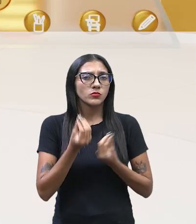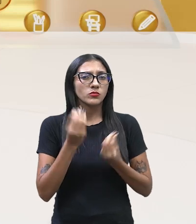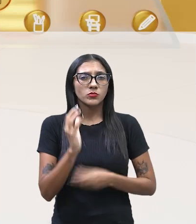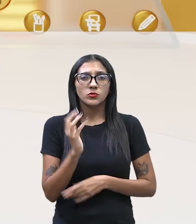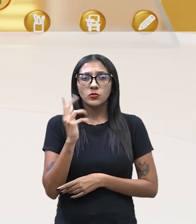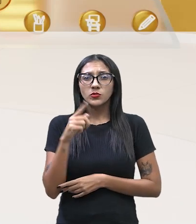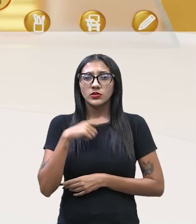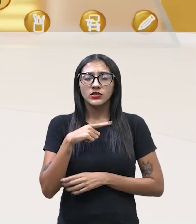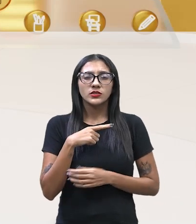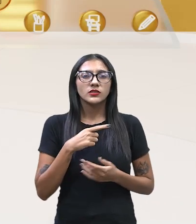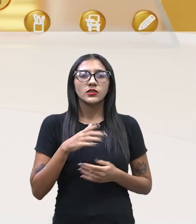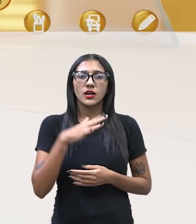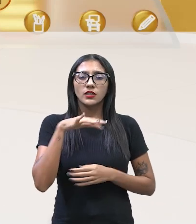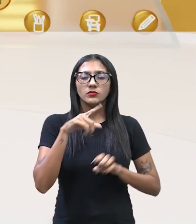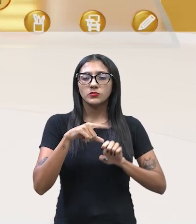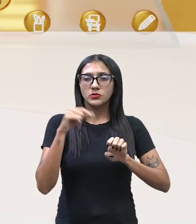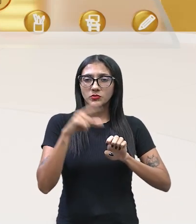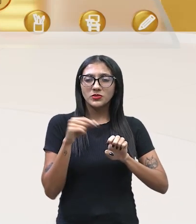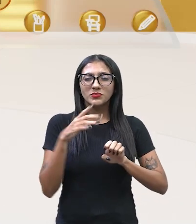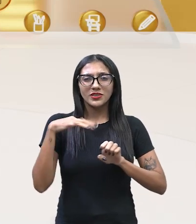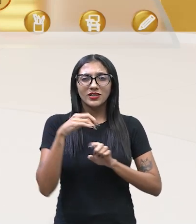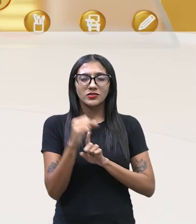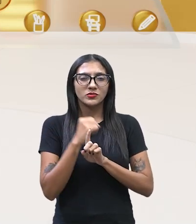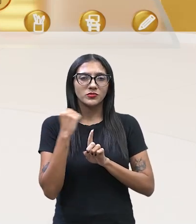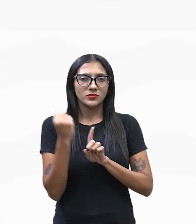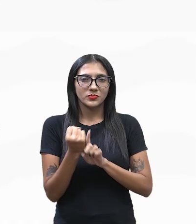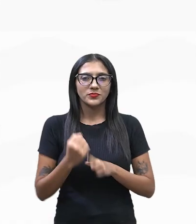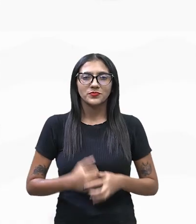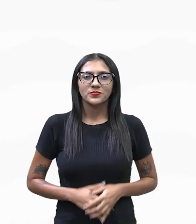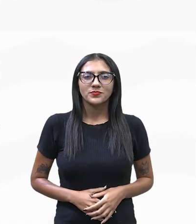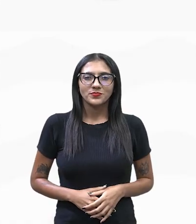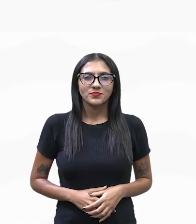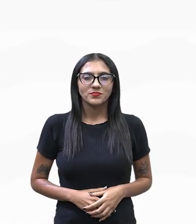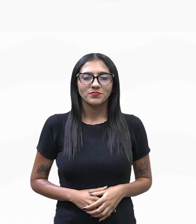esse empreendedorismo, o que é o empreendedorismo social, né? Então vejam só.